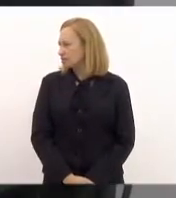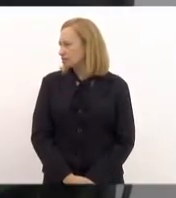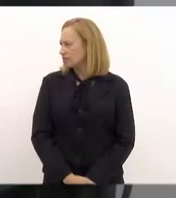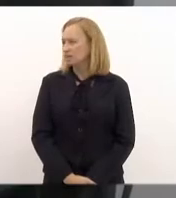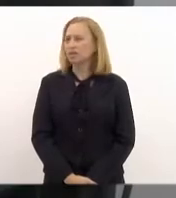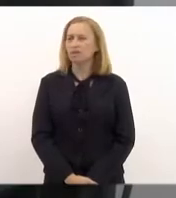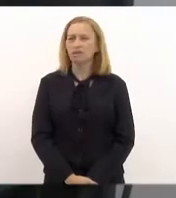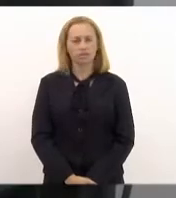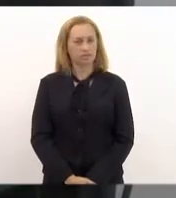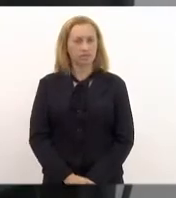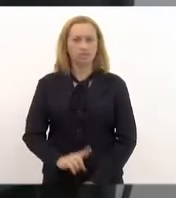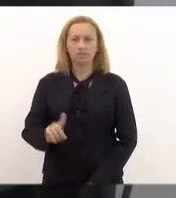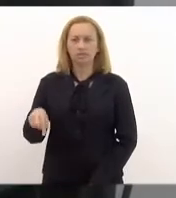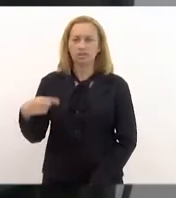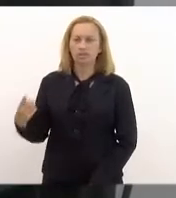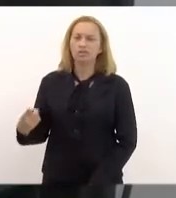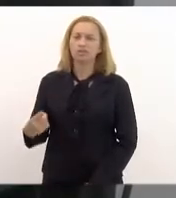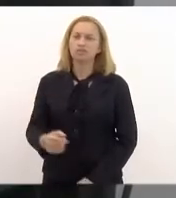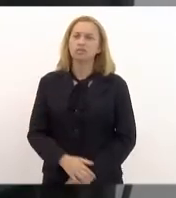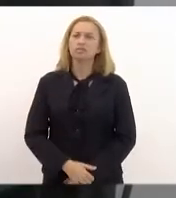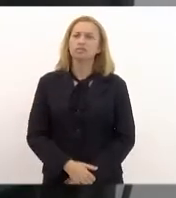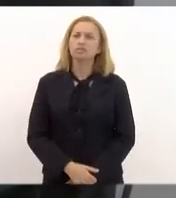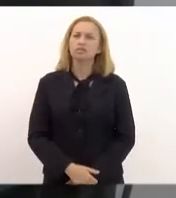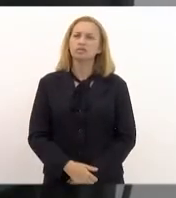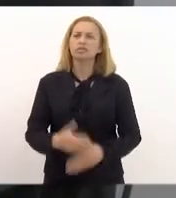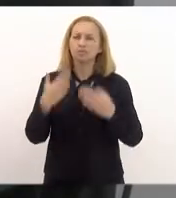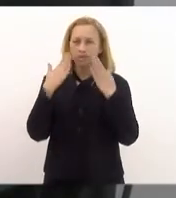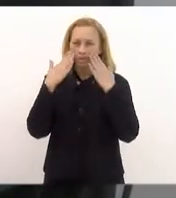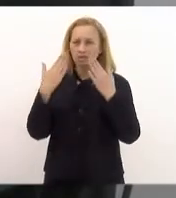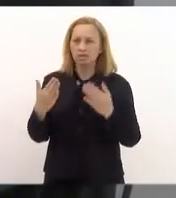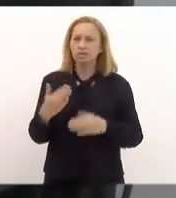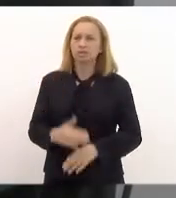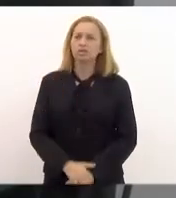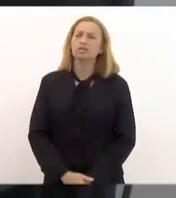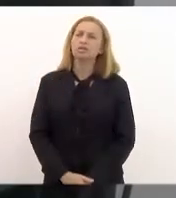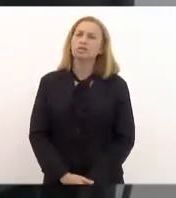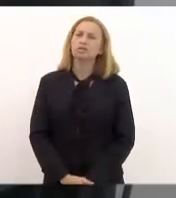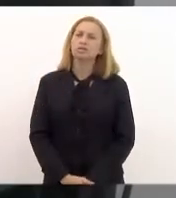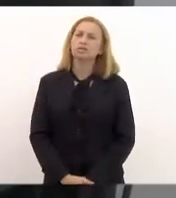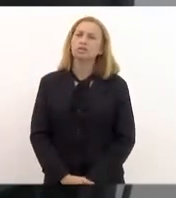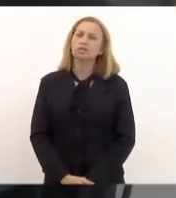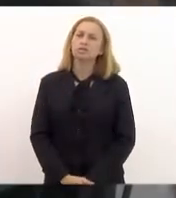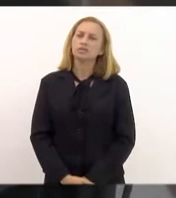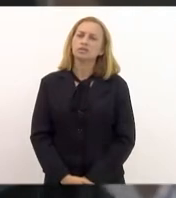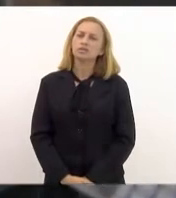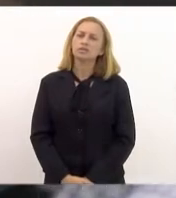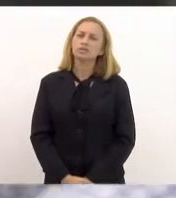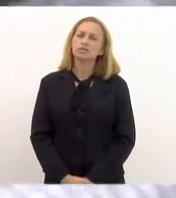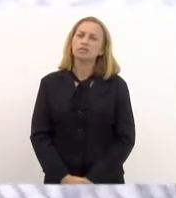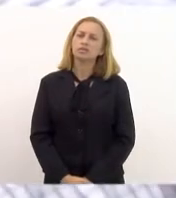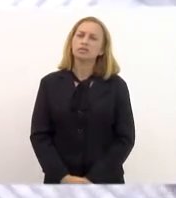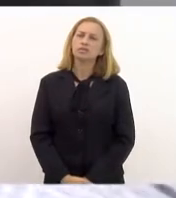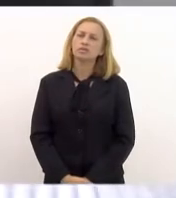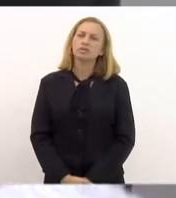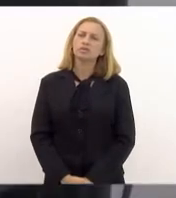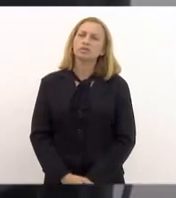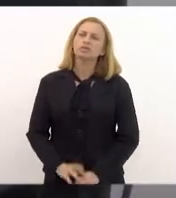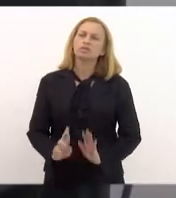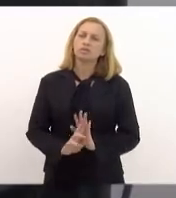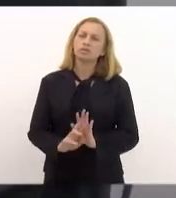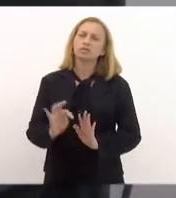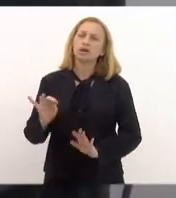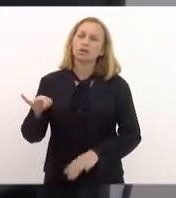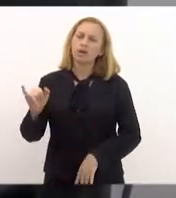atentos. Em seguida, após a conclusão da apresentação do Instituto Rio Metrópole, nós vamos passar para a representação do município de Itaguaí. Por